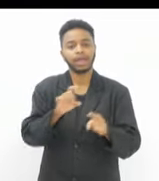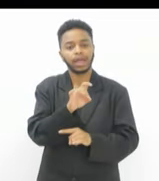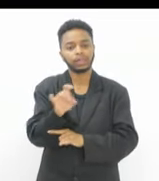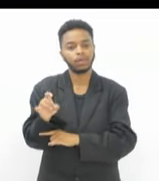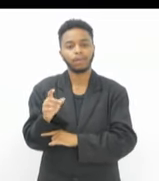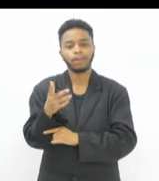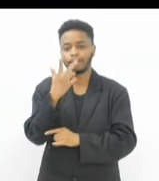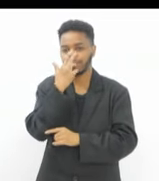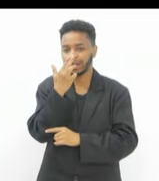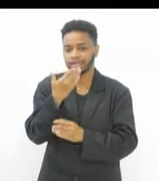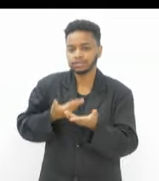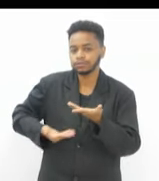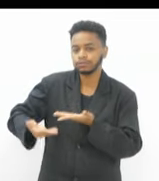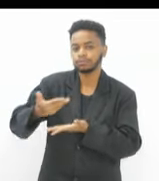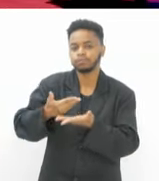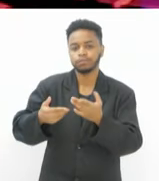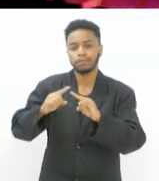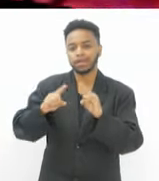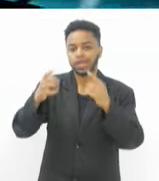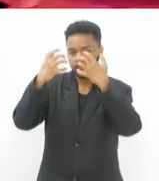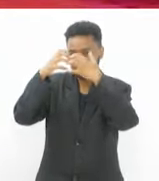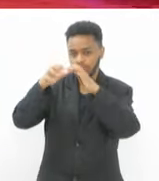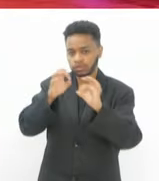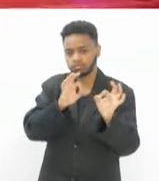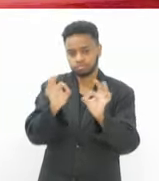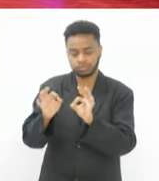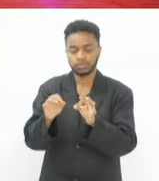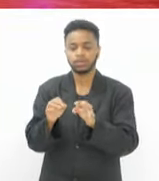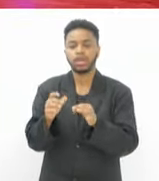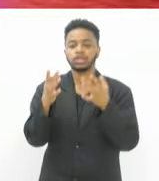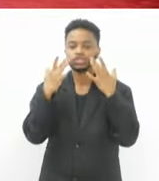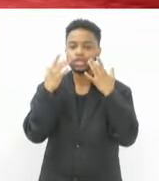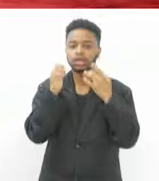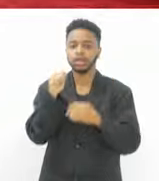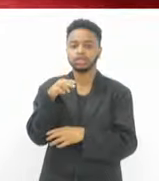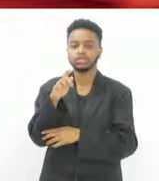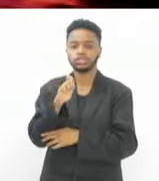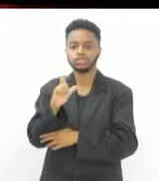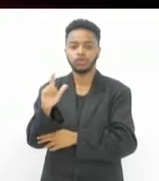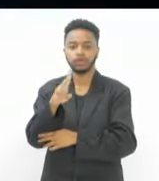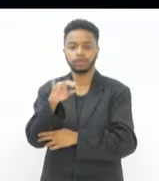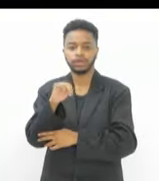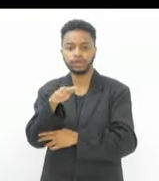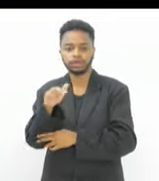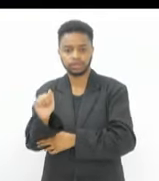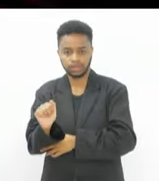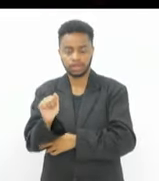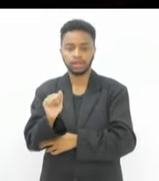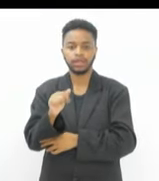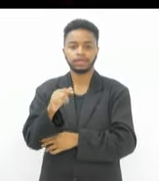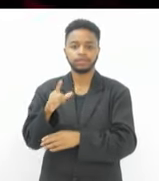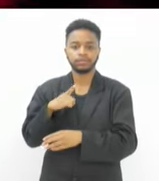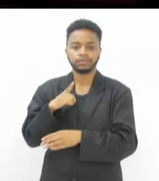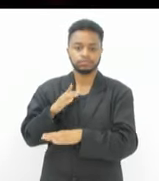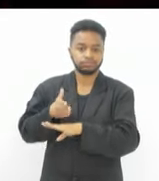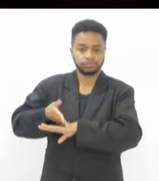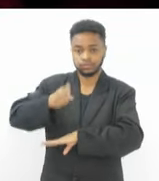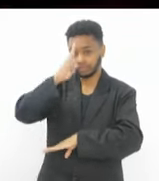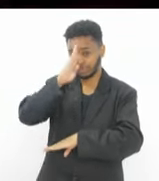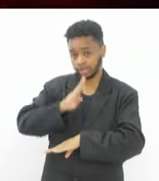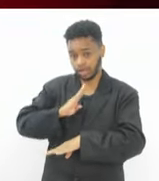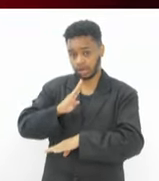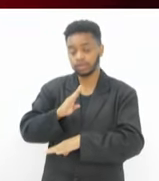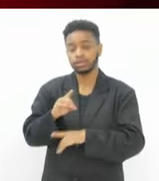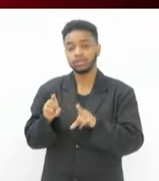envolver vorazmente e sem reflexão. No Teatro Ângel Viana, na Tijuca, Zona Norte do Rio, com entrada gratuita. gratuita. Já a